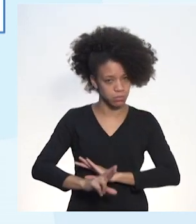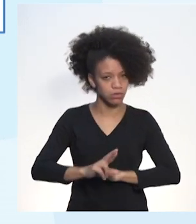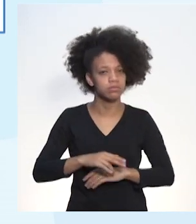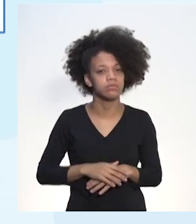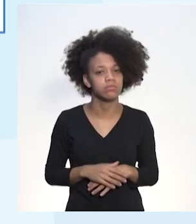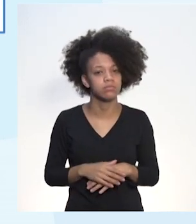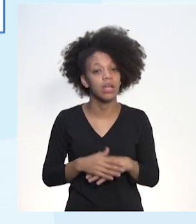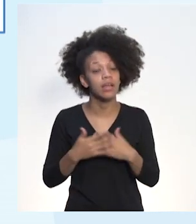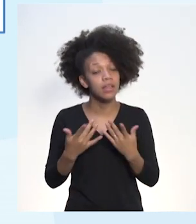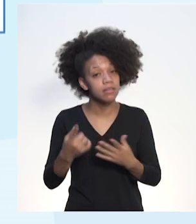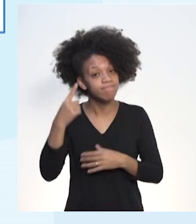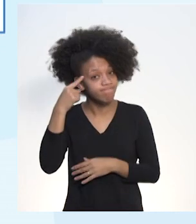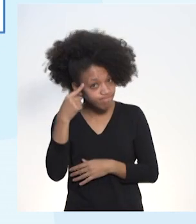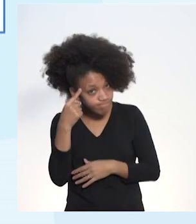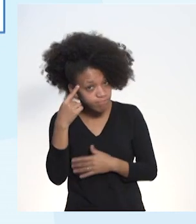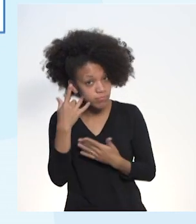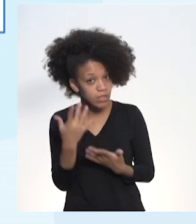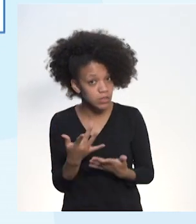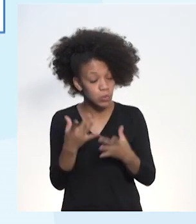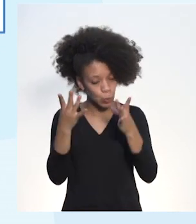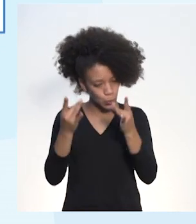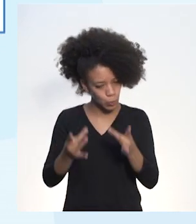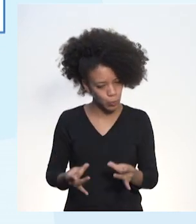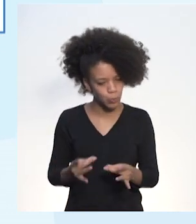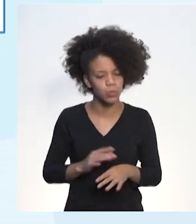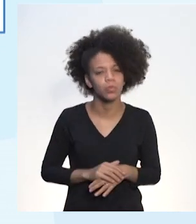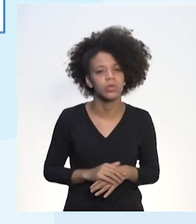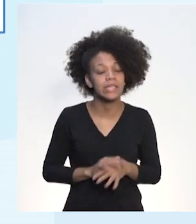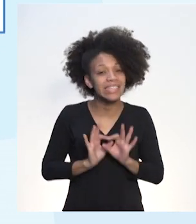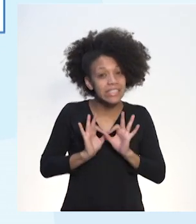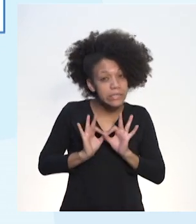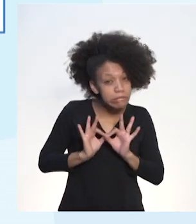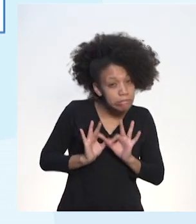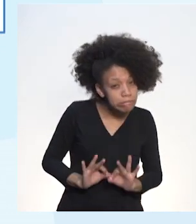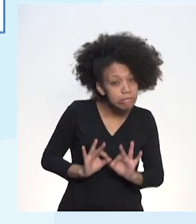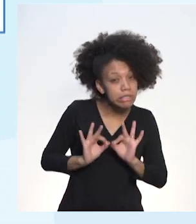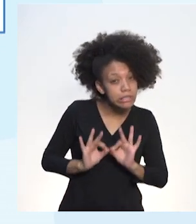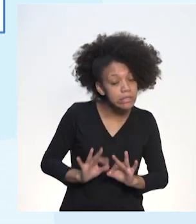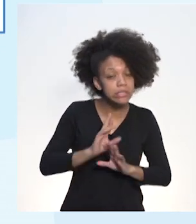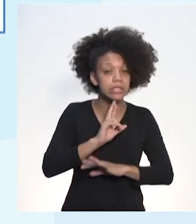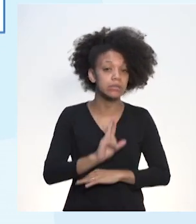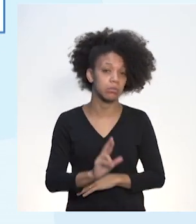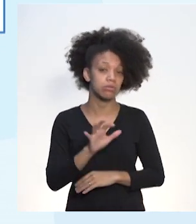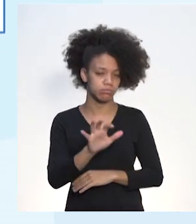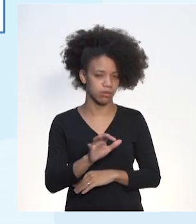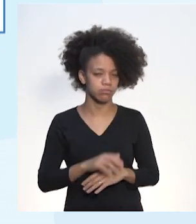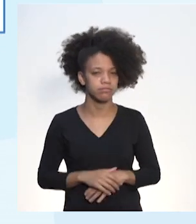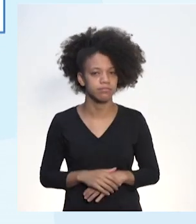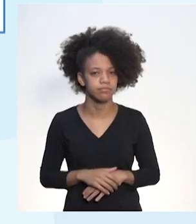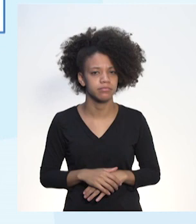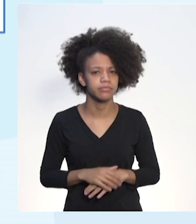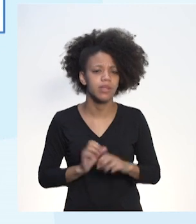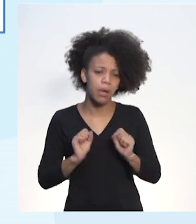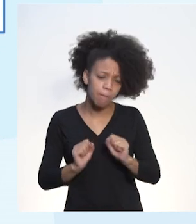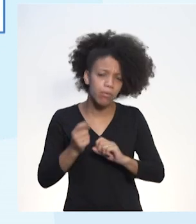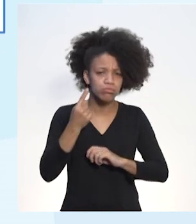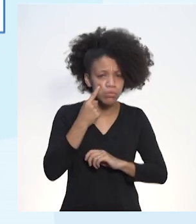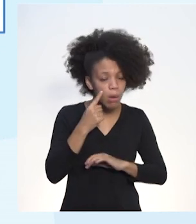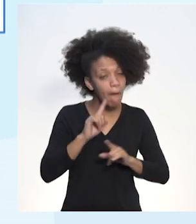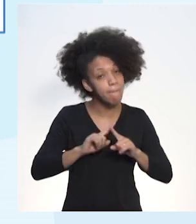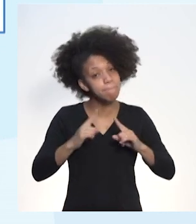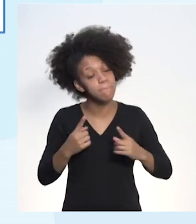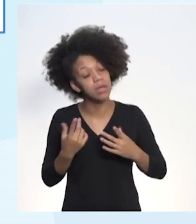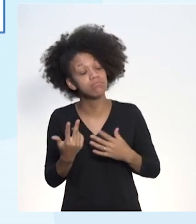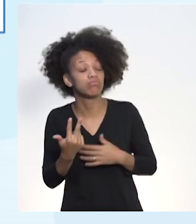que é essa a ideia do determinístico, certeza de que a resposta é aquela. Eu posso prever, mas não